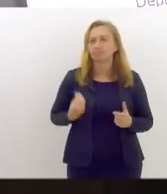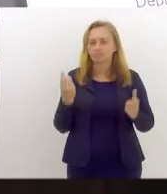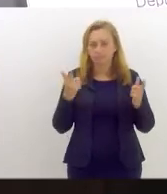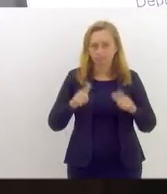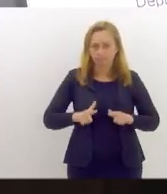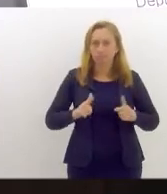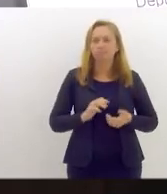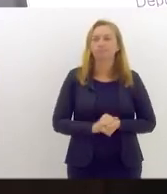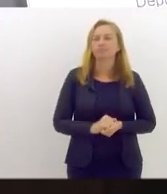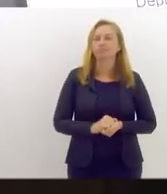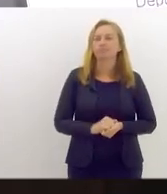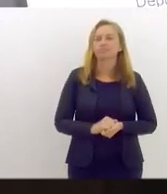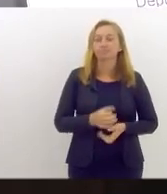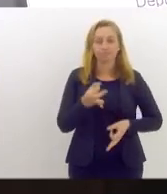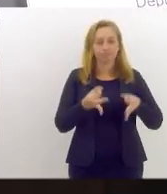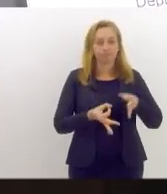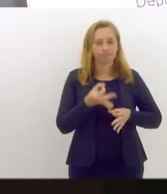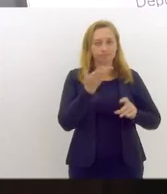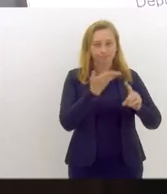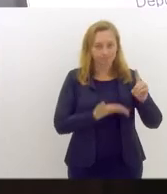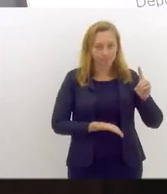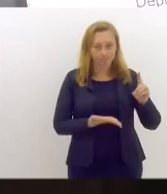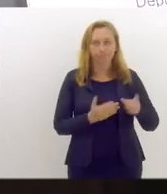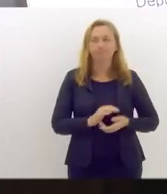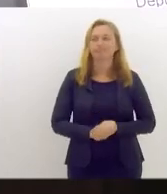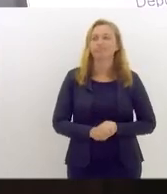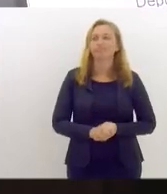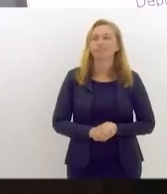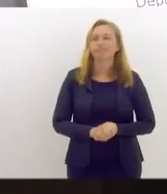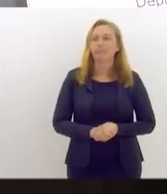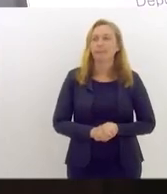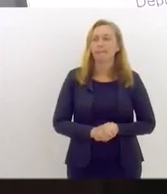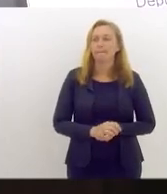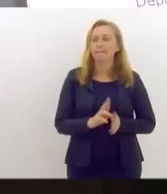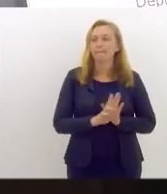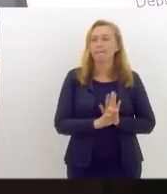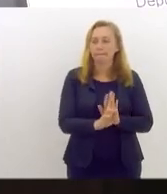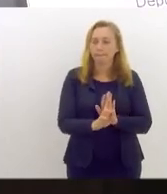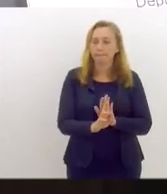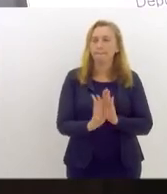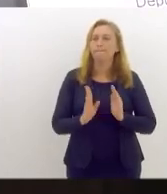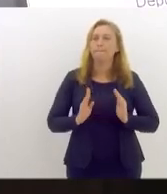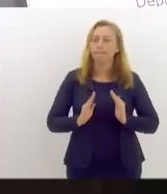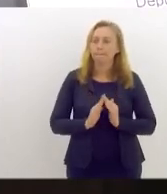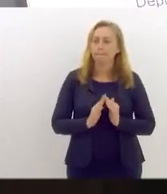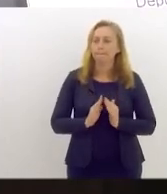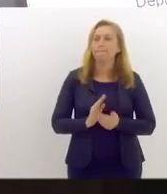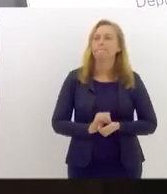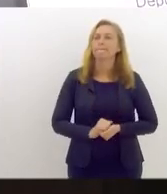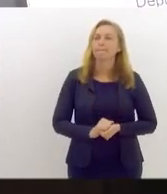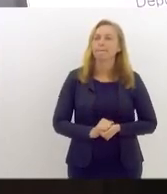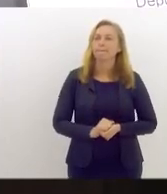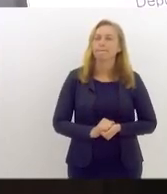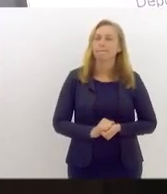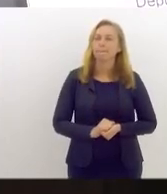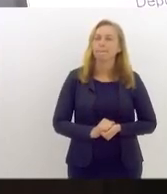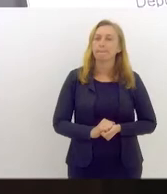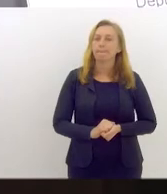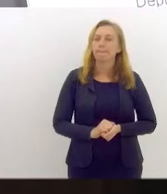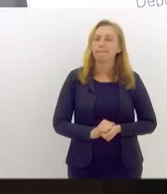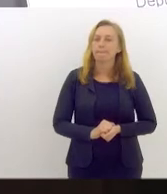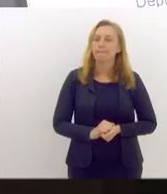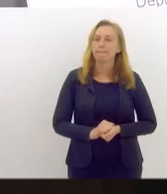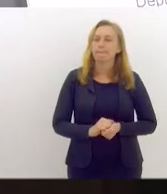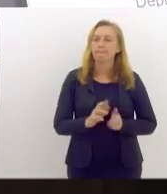dizer que essa justa homenagem ela representada por esta casa ela não tem tamanho